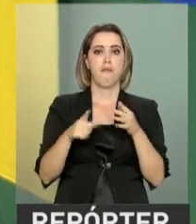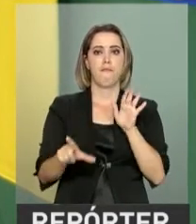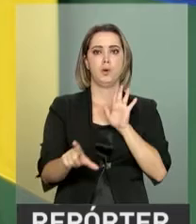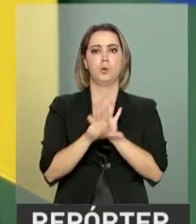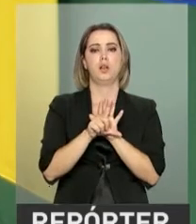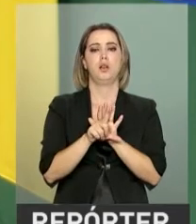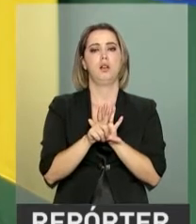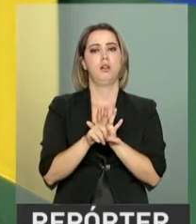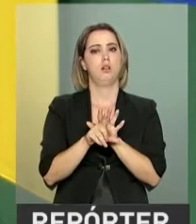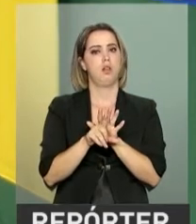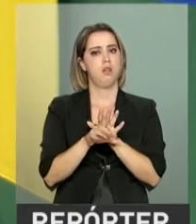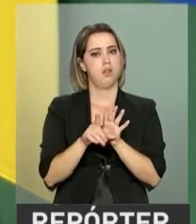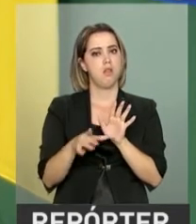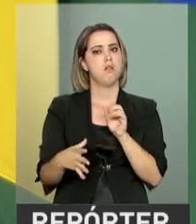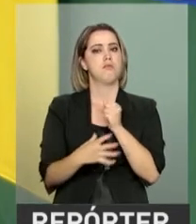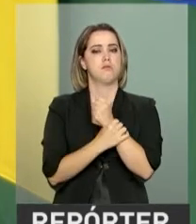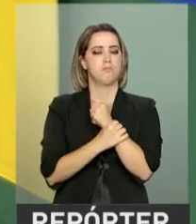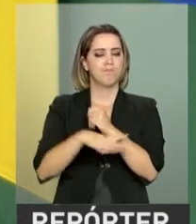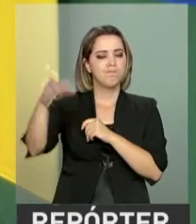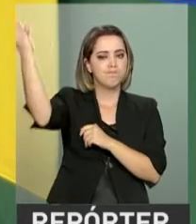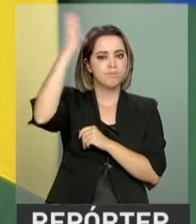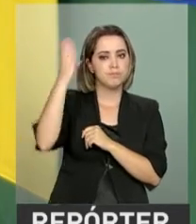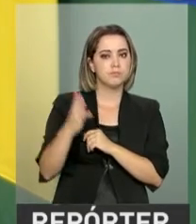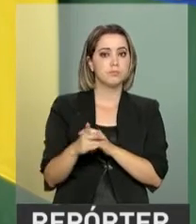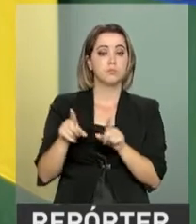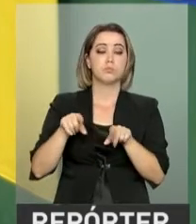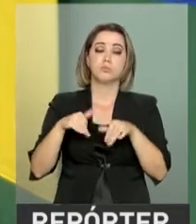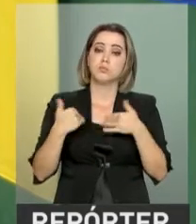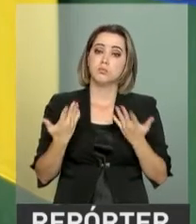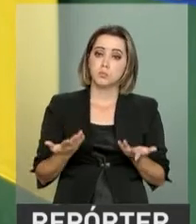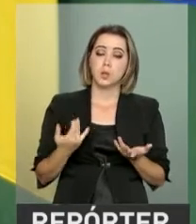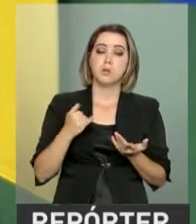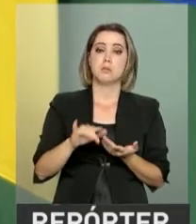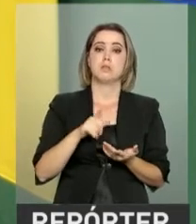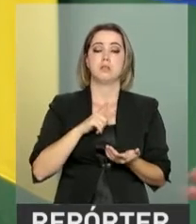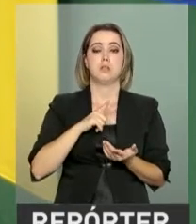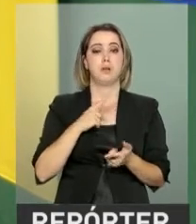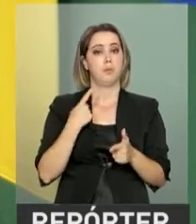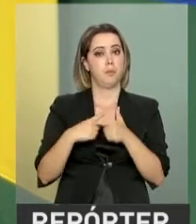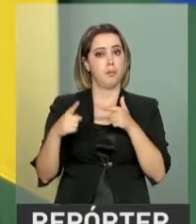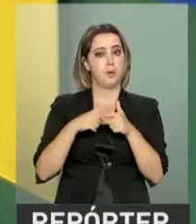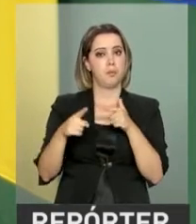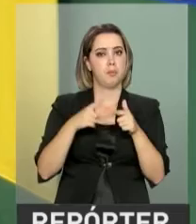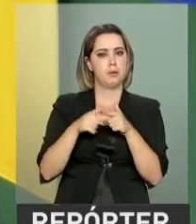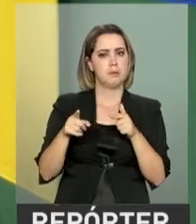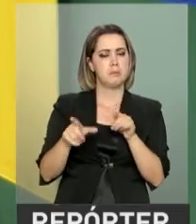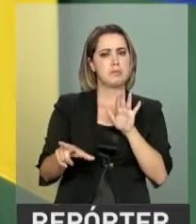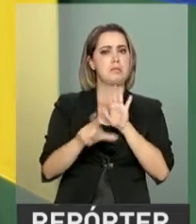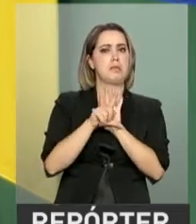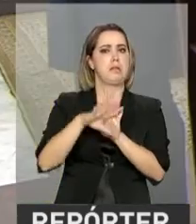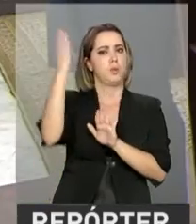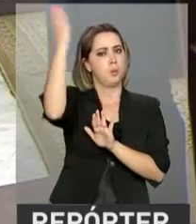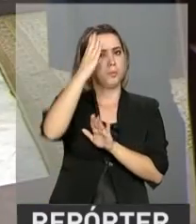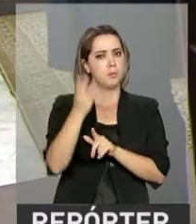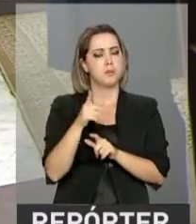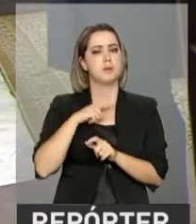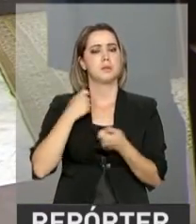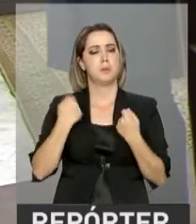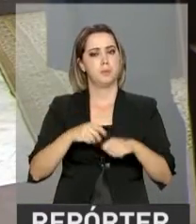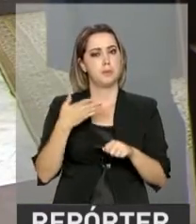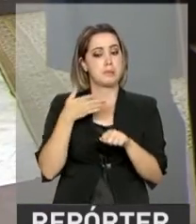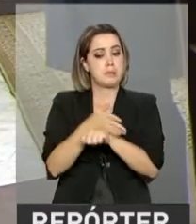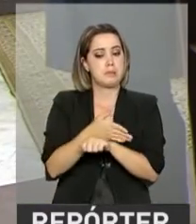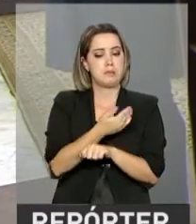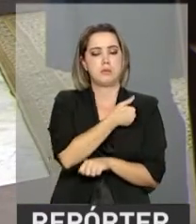ou quase de segurança nacional. E quando há desafio à lei e à ordem, evidentemente que a União Federal tem que